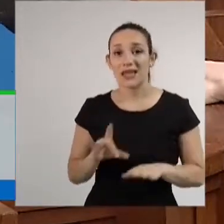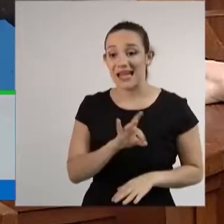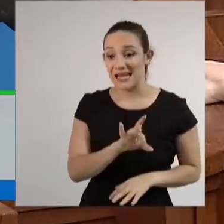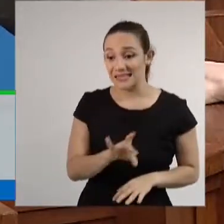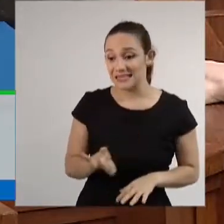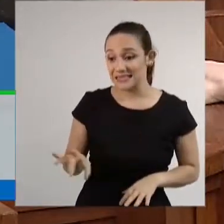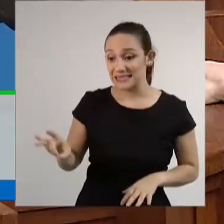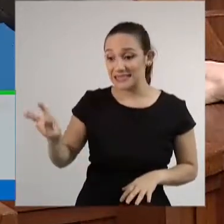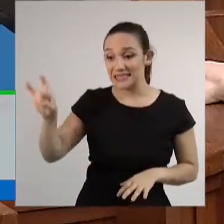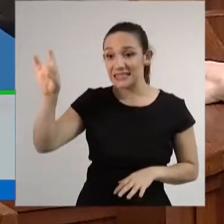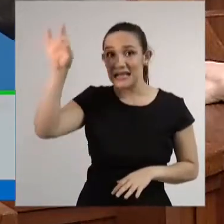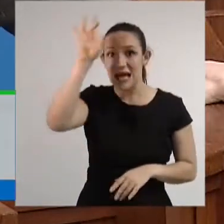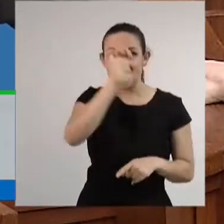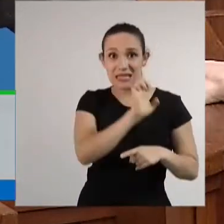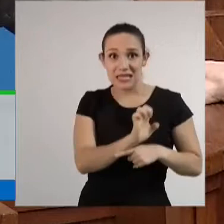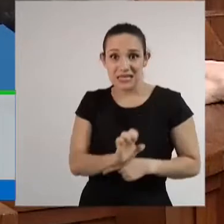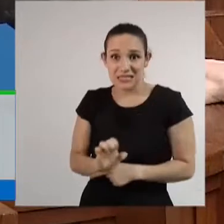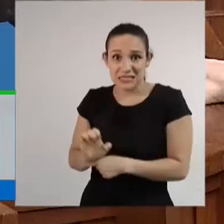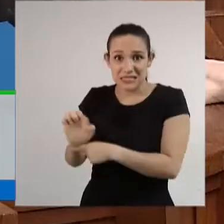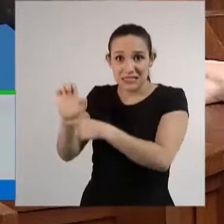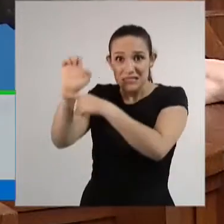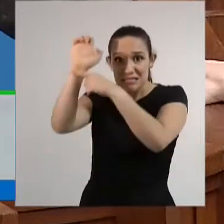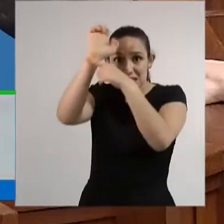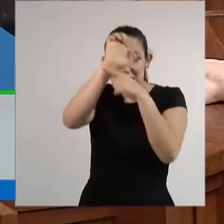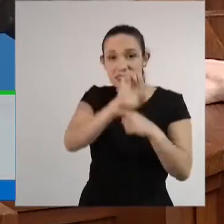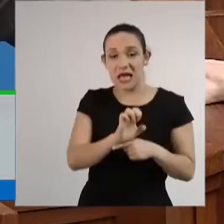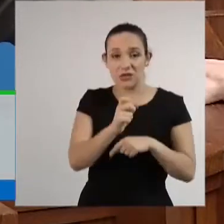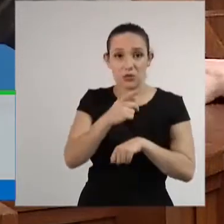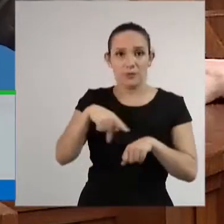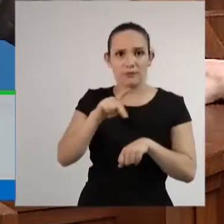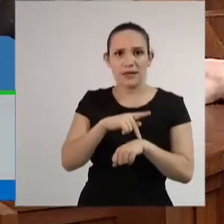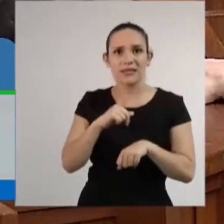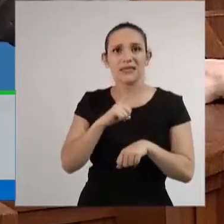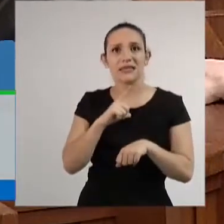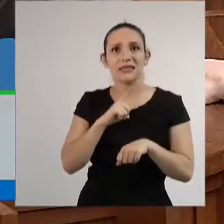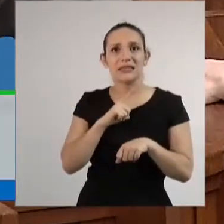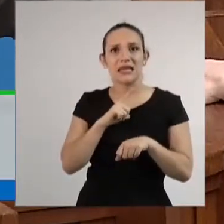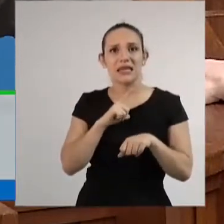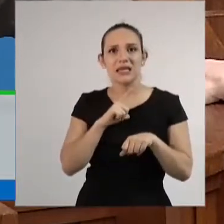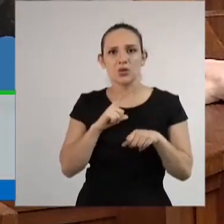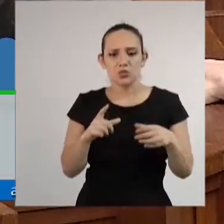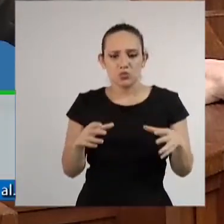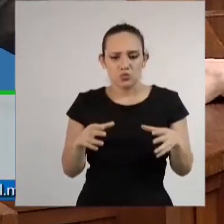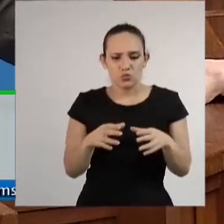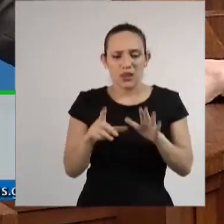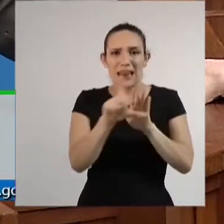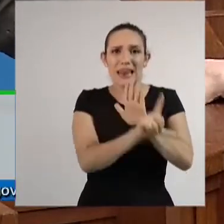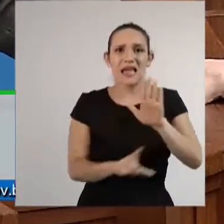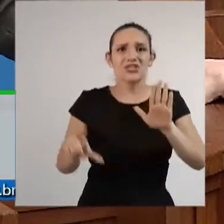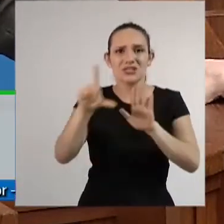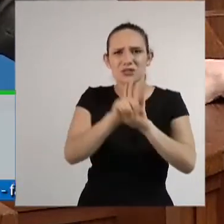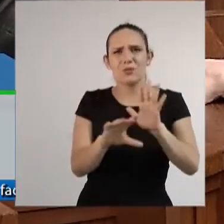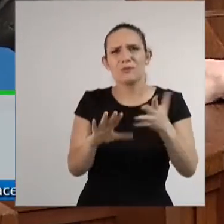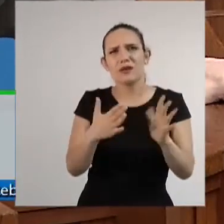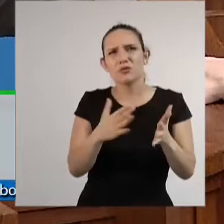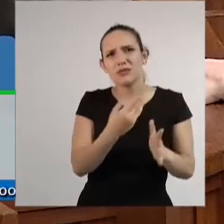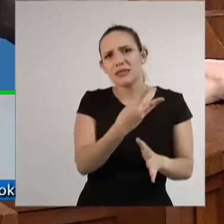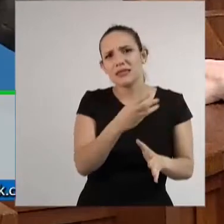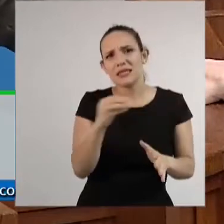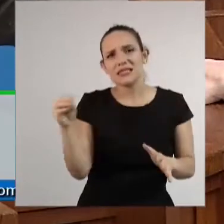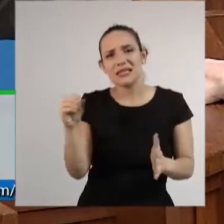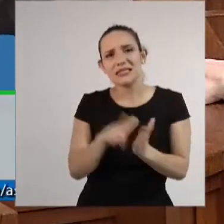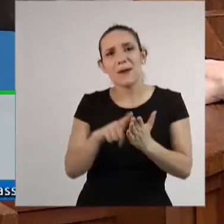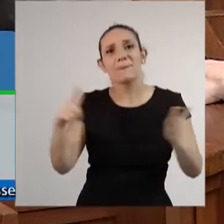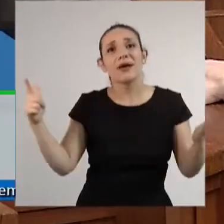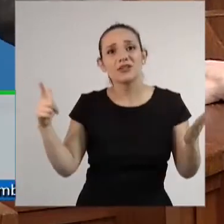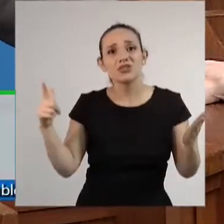federação, deputado Amarildo, tem uma legislação de aproximadamente 300 páginas. Os 26 estados da federação, mais o